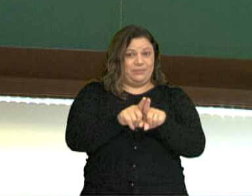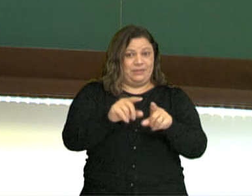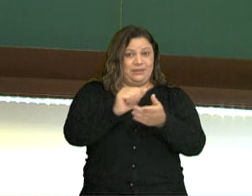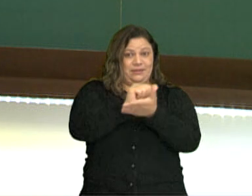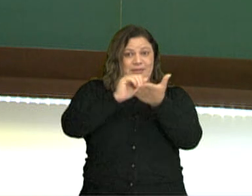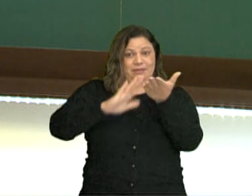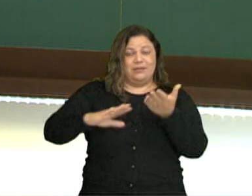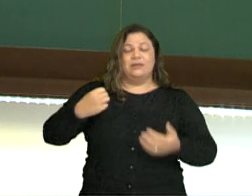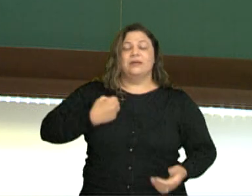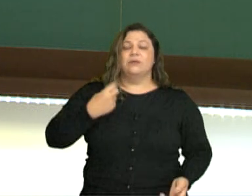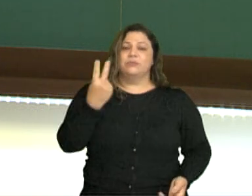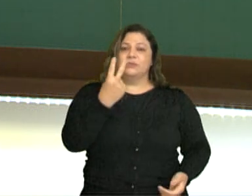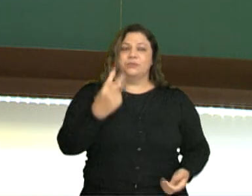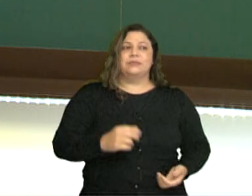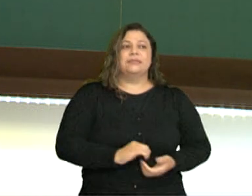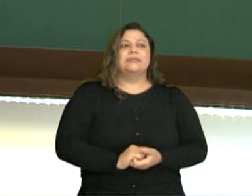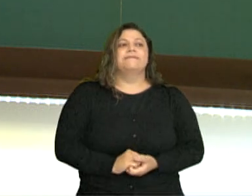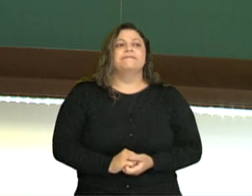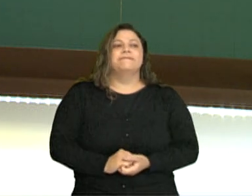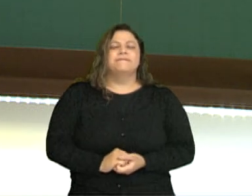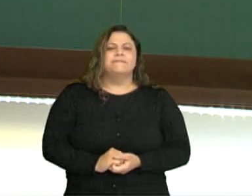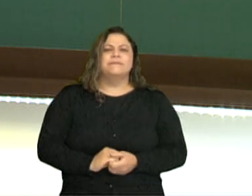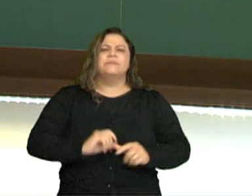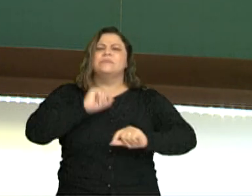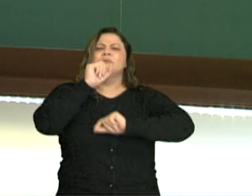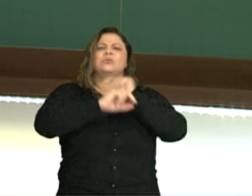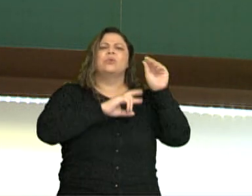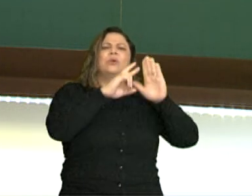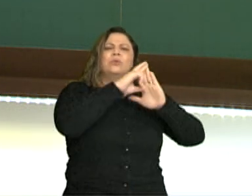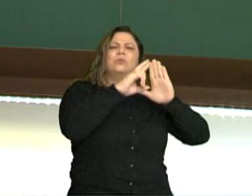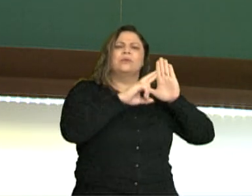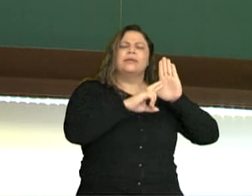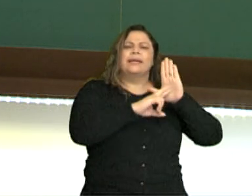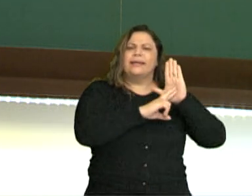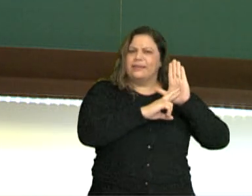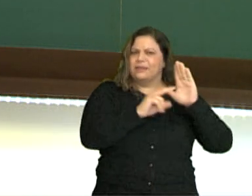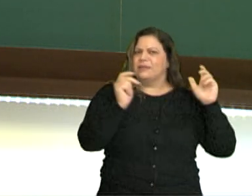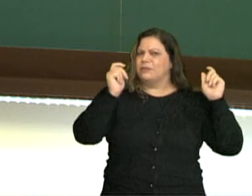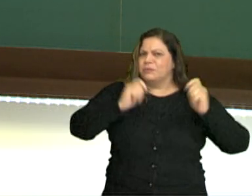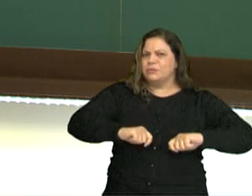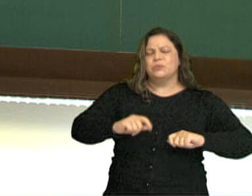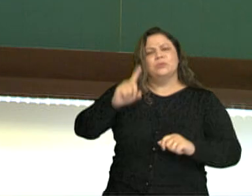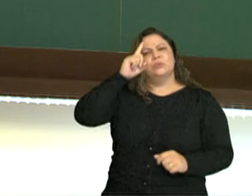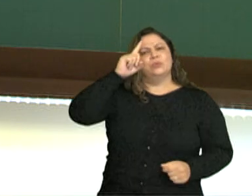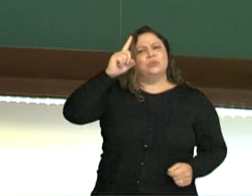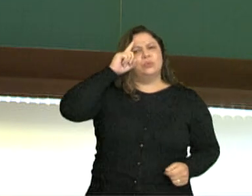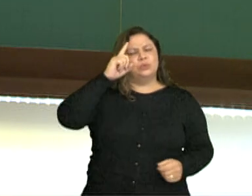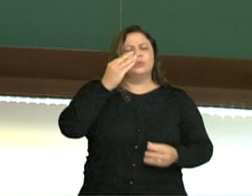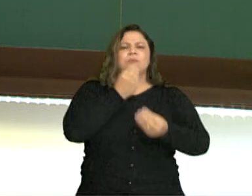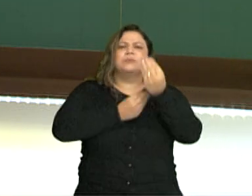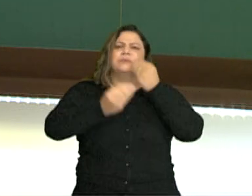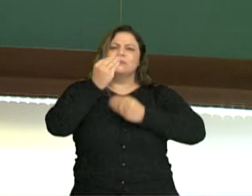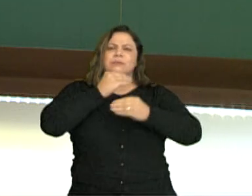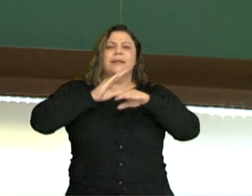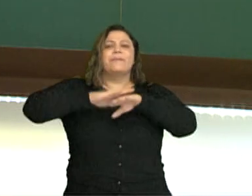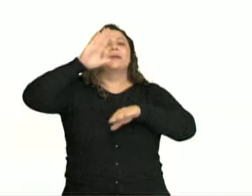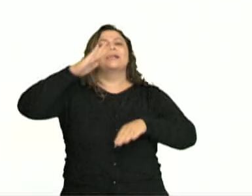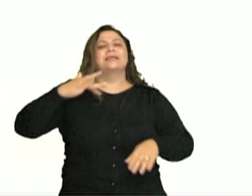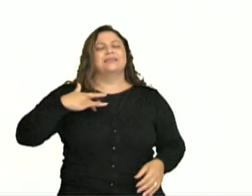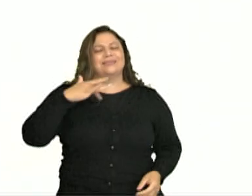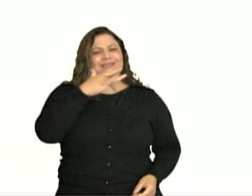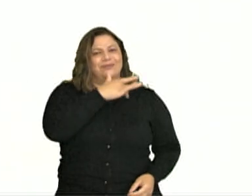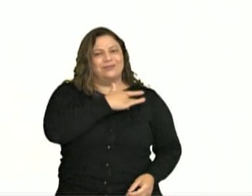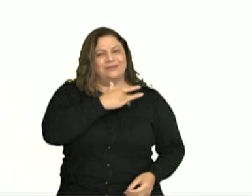Vamos fazer a atividade 2 agora? Que regras podemos aplicar no nosso dia a dia para termos uma alimentação mais saudável? Agora é